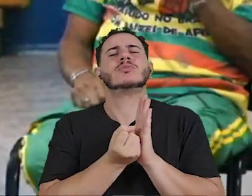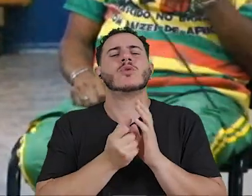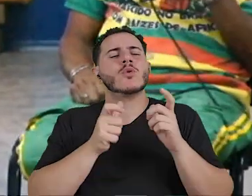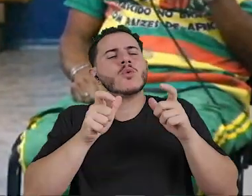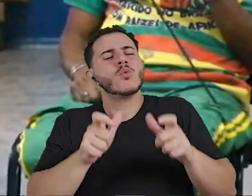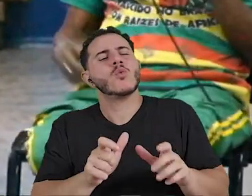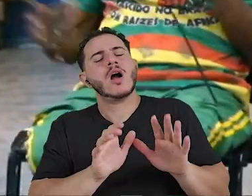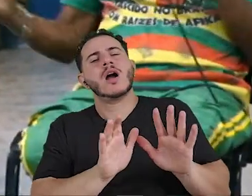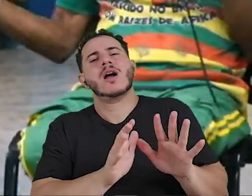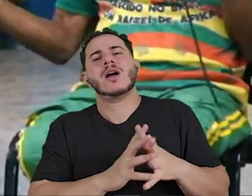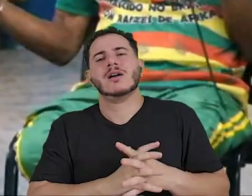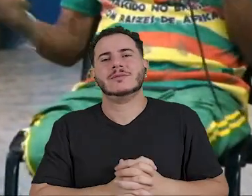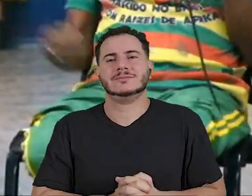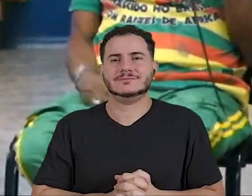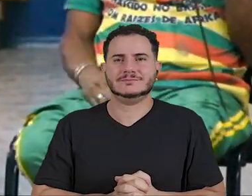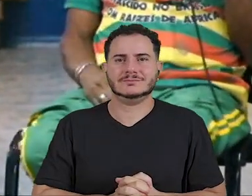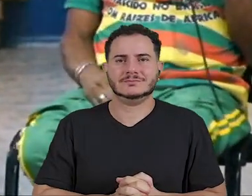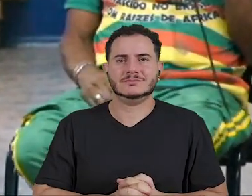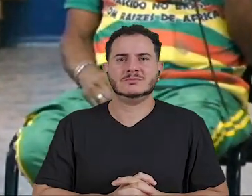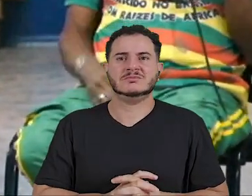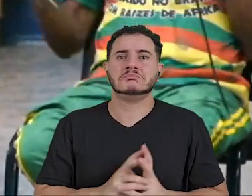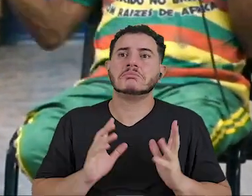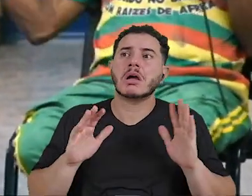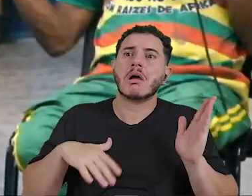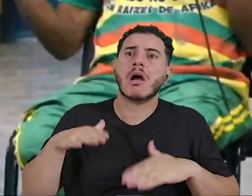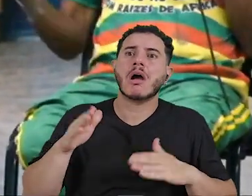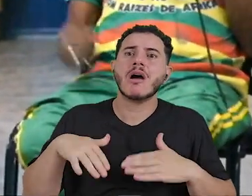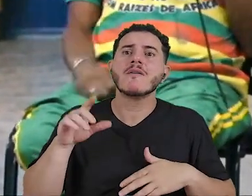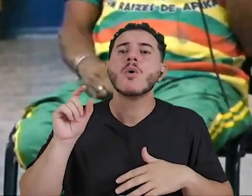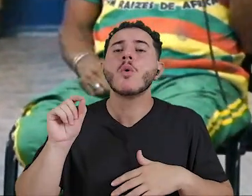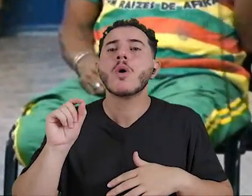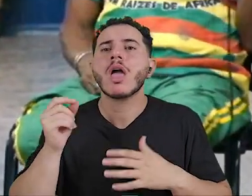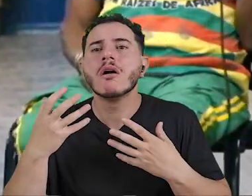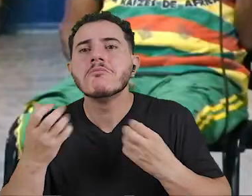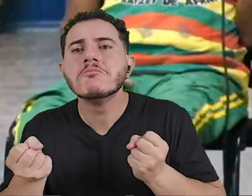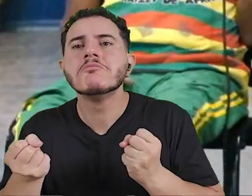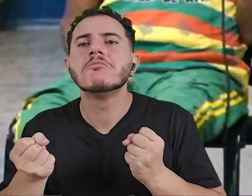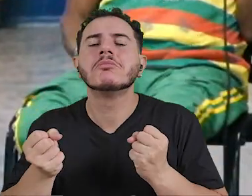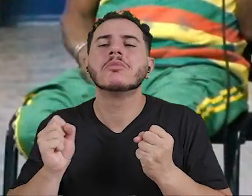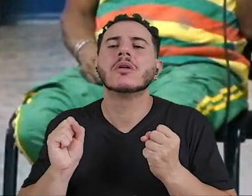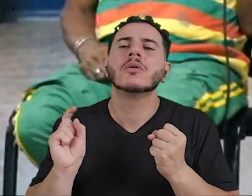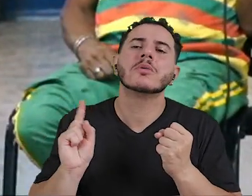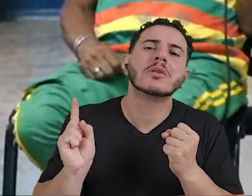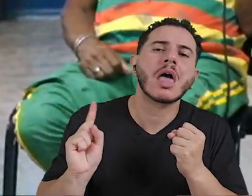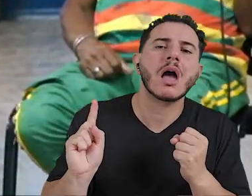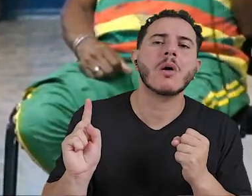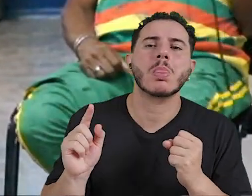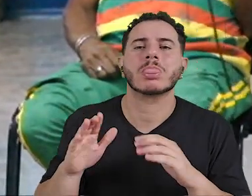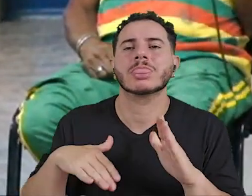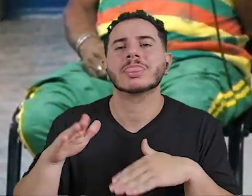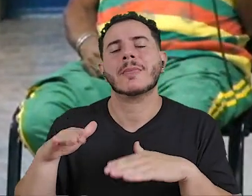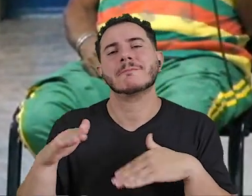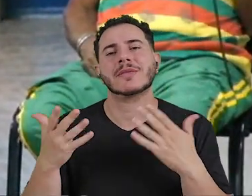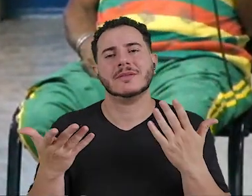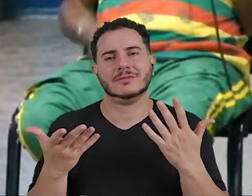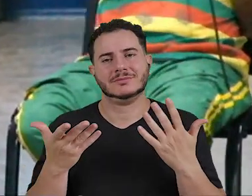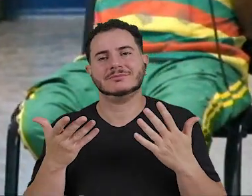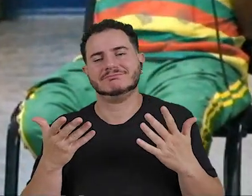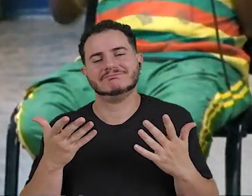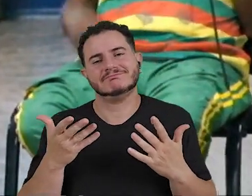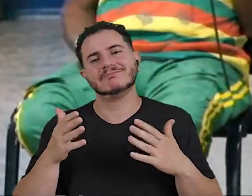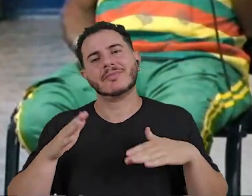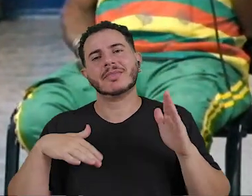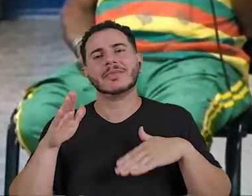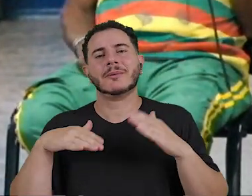Hoje nós sabemos o que a gente quer. Não dão porque não querem, né, Marcelo? Então não quer da gente. Não dão porque não